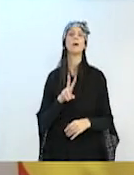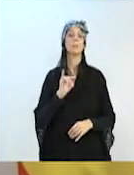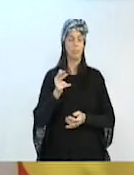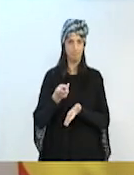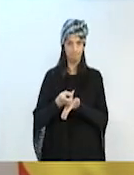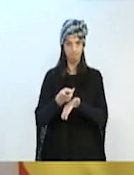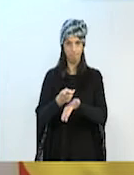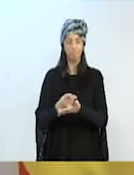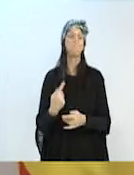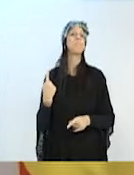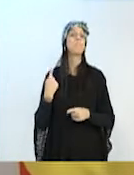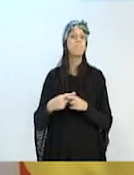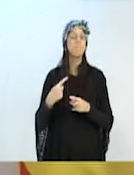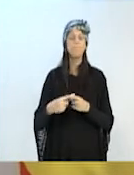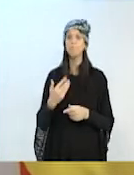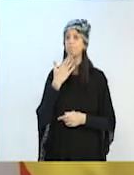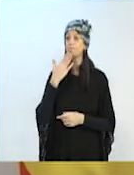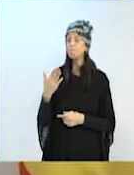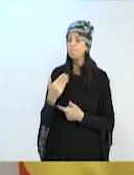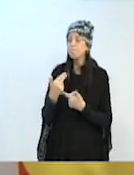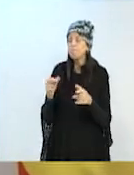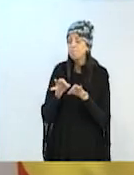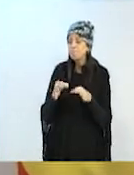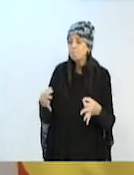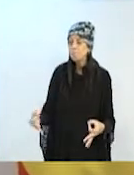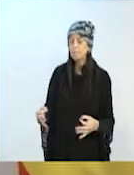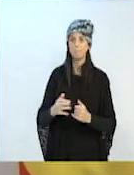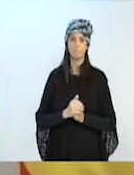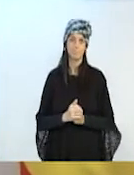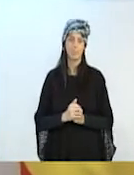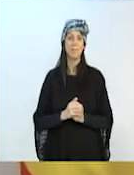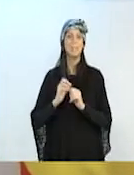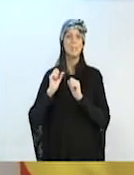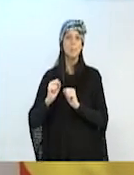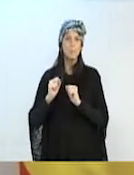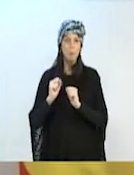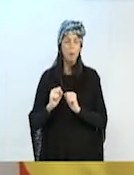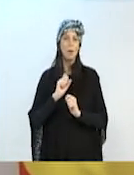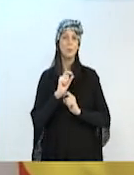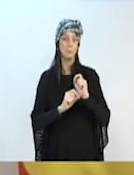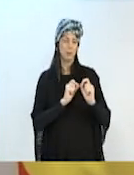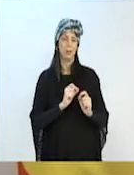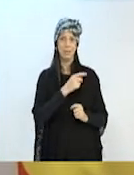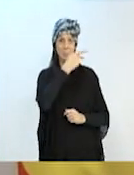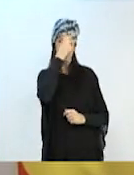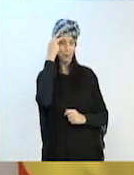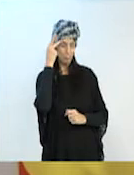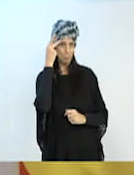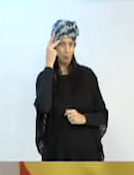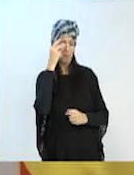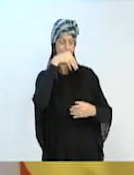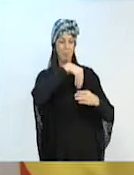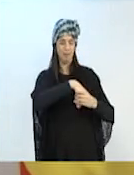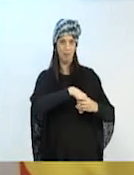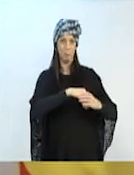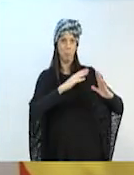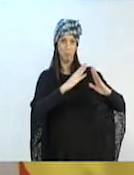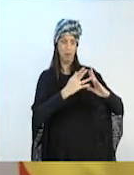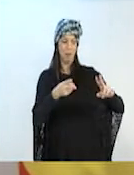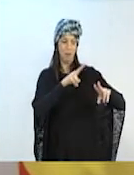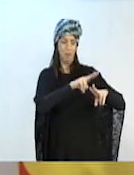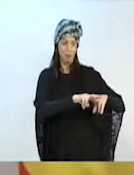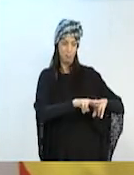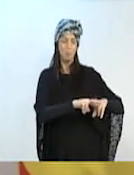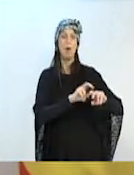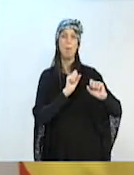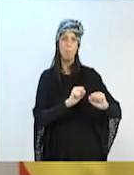Elas estão reivindicando uma coisa muito simples, que seus parentes possam cumprir a sua pena sem tortura, sem fome